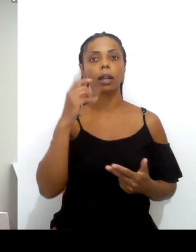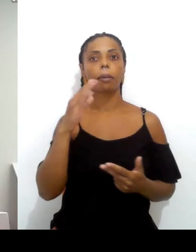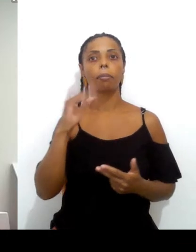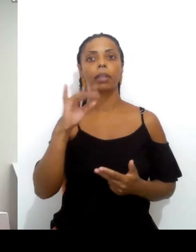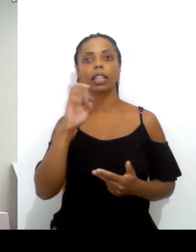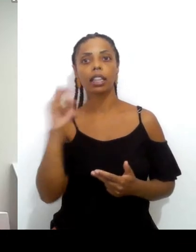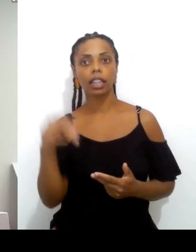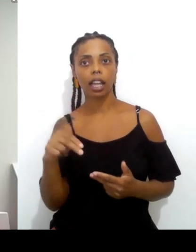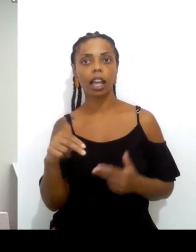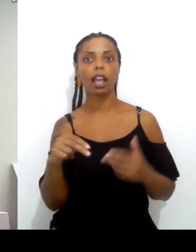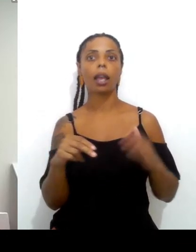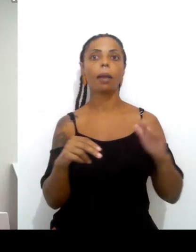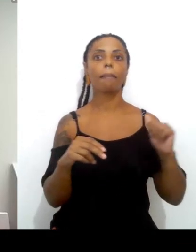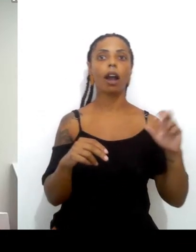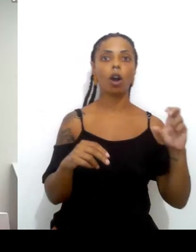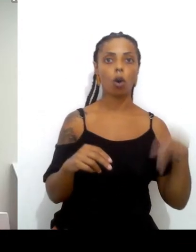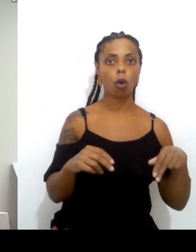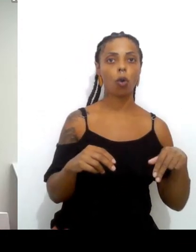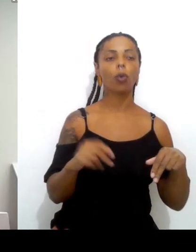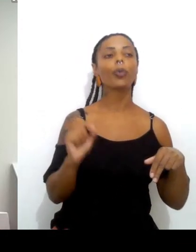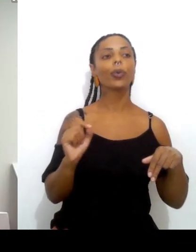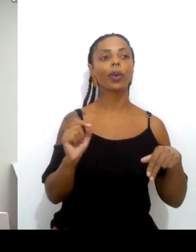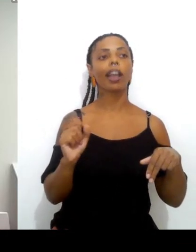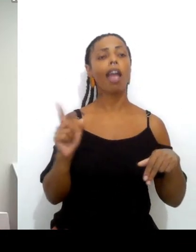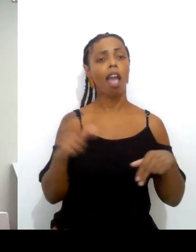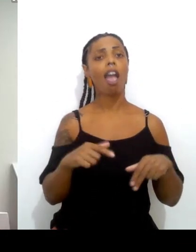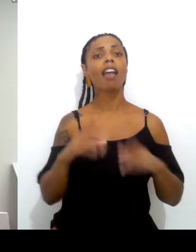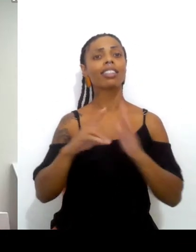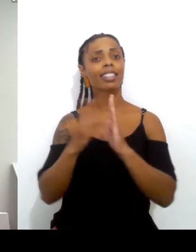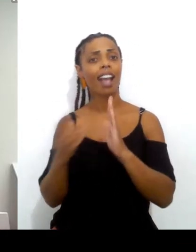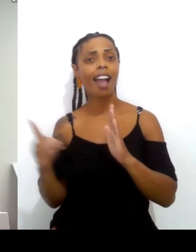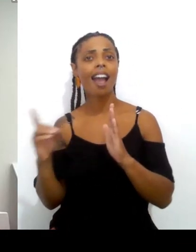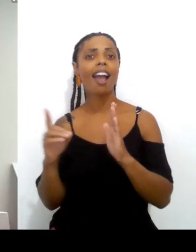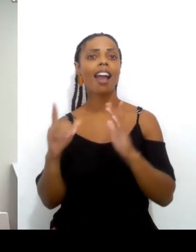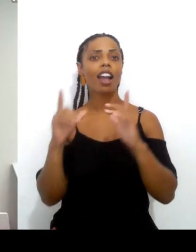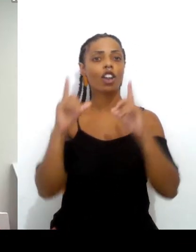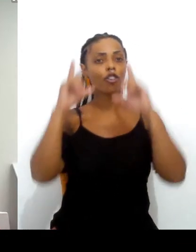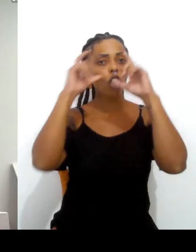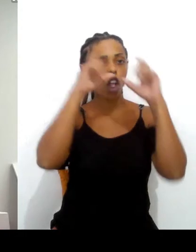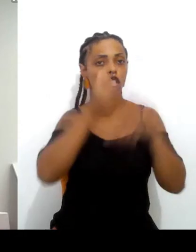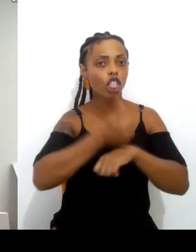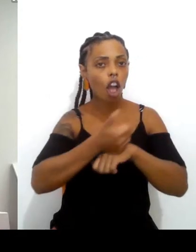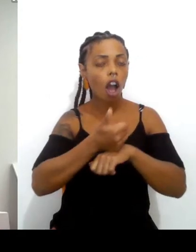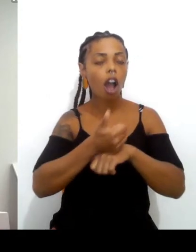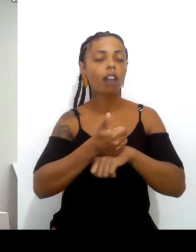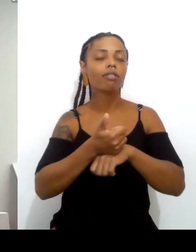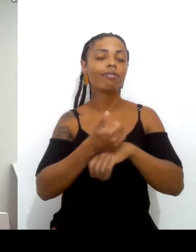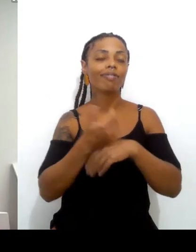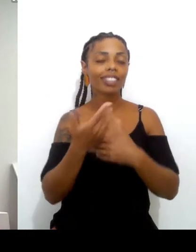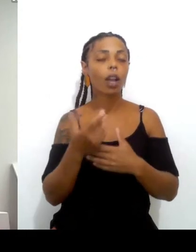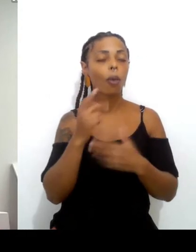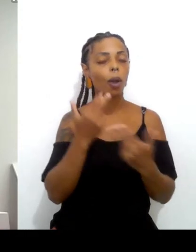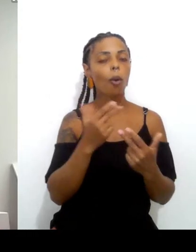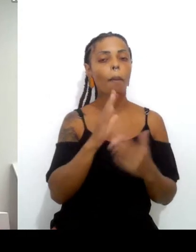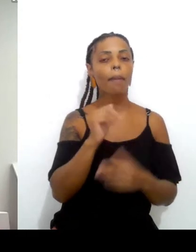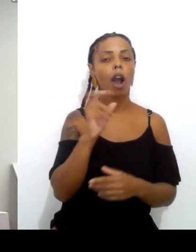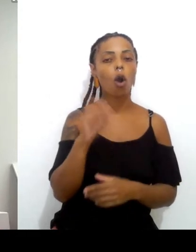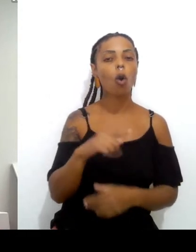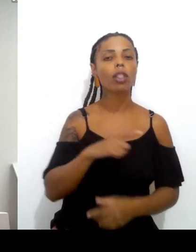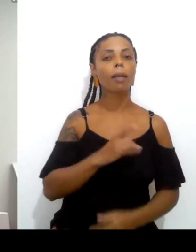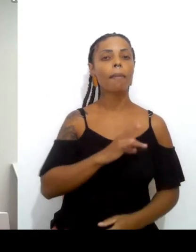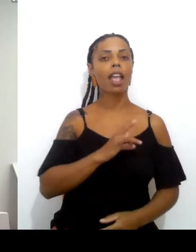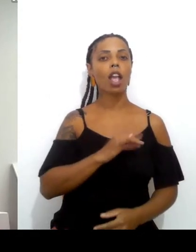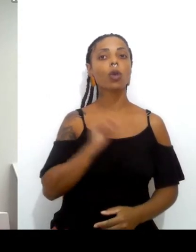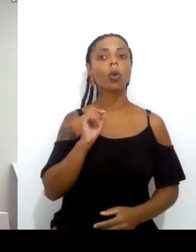designer que era fotógrafo foi um encontro que era mais ou menos o que o bacon tinha medo ele tinha medo de não